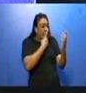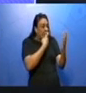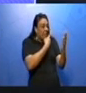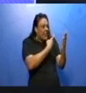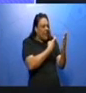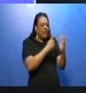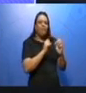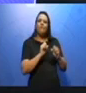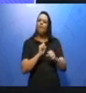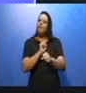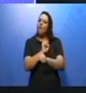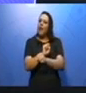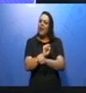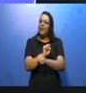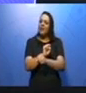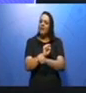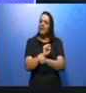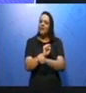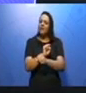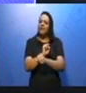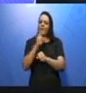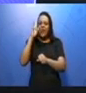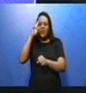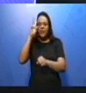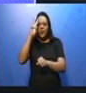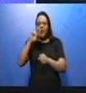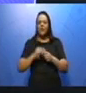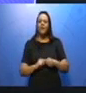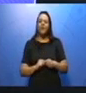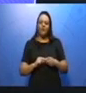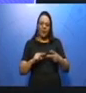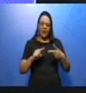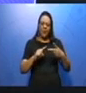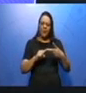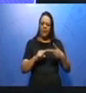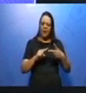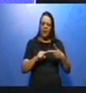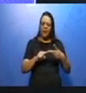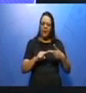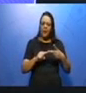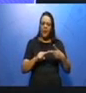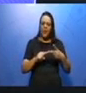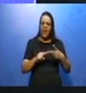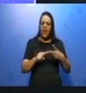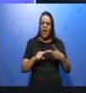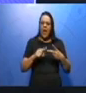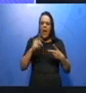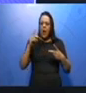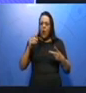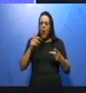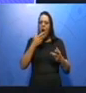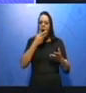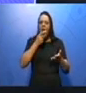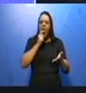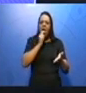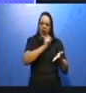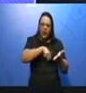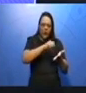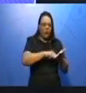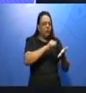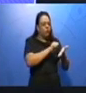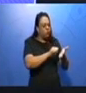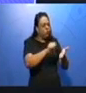assunto. Corte ou interrupção. Então, às vezes ele está contando de uma história, ele corta aquela história e